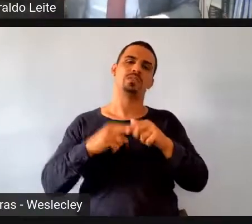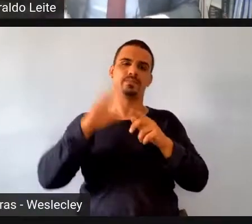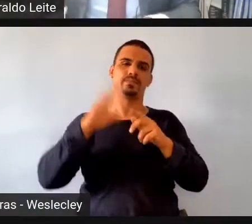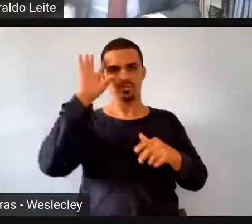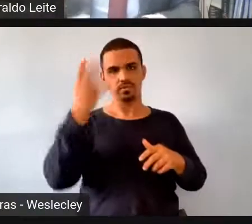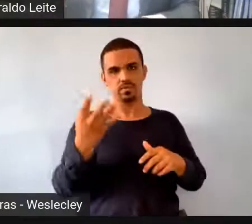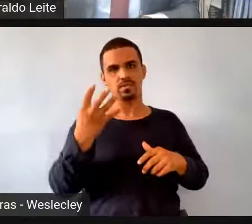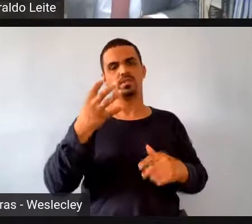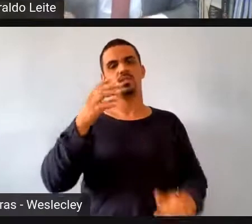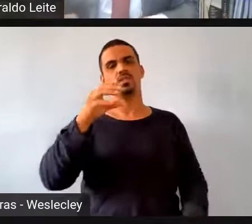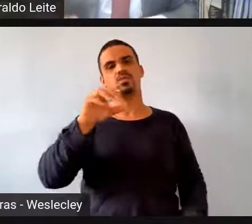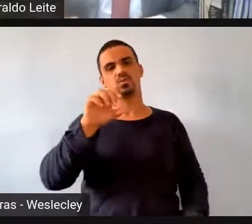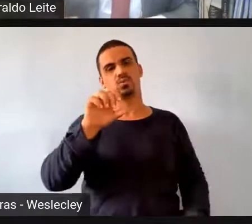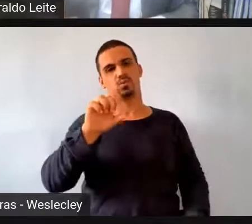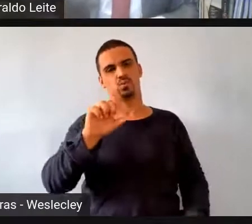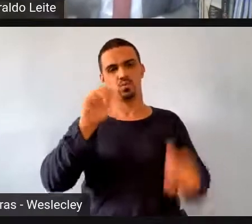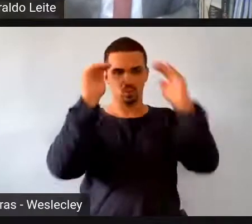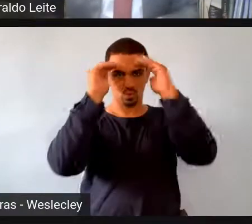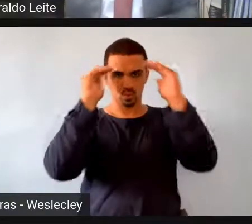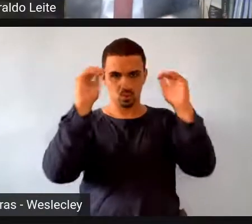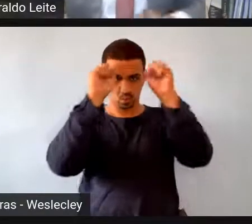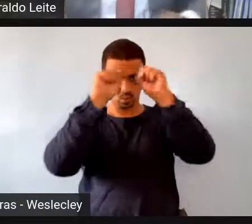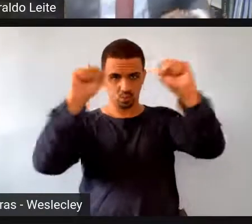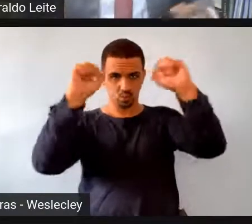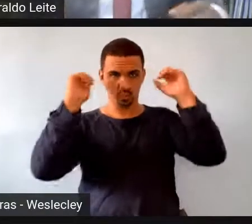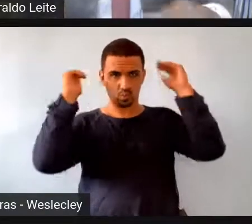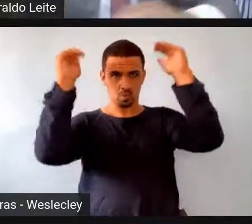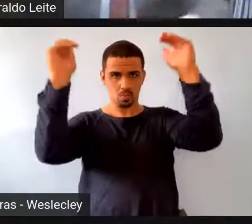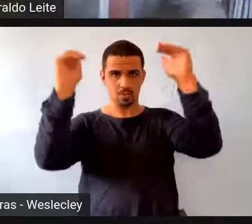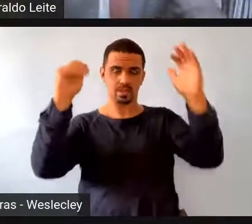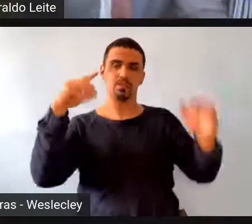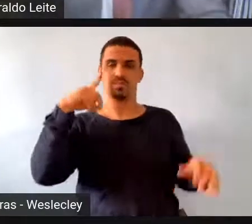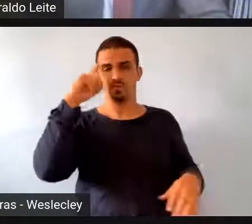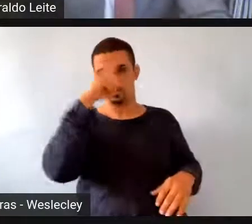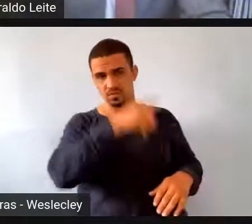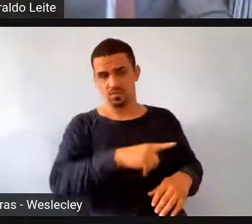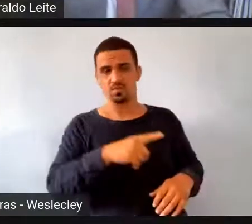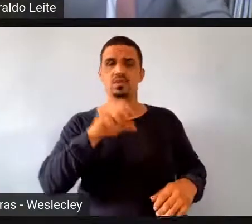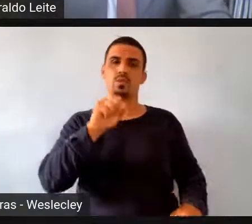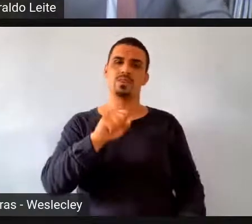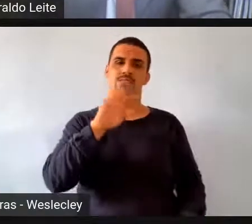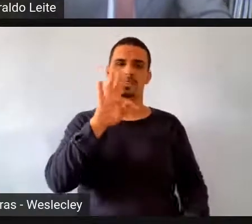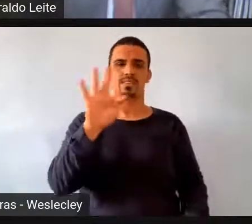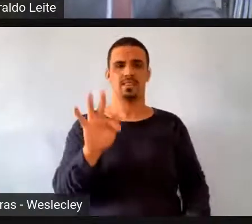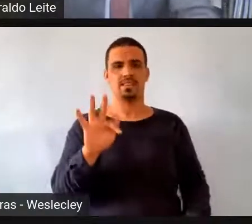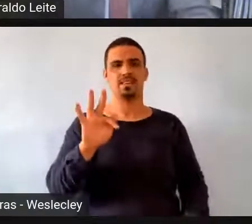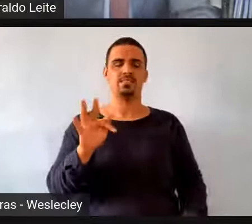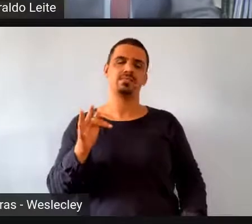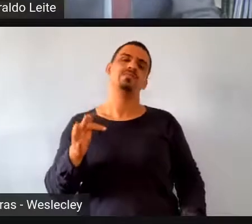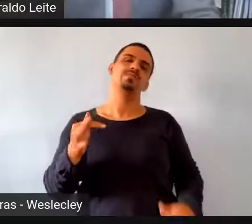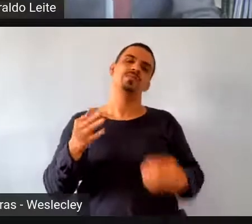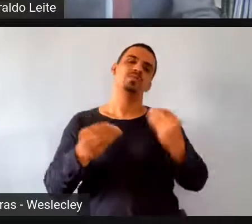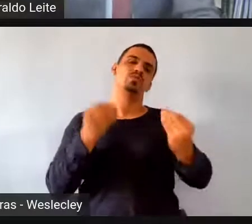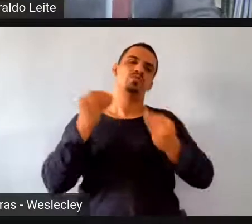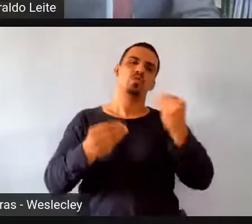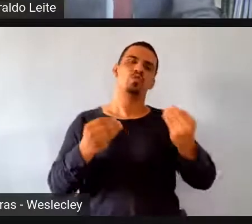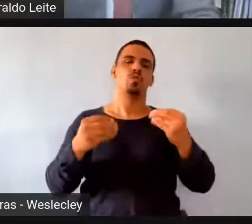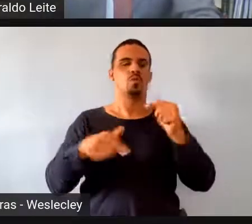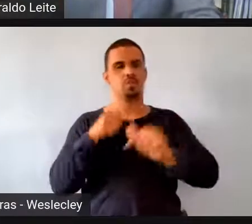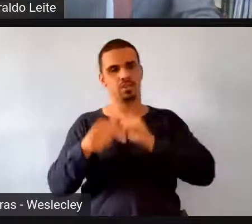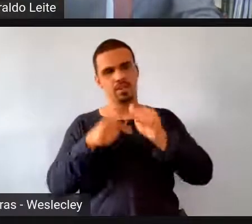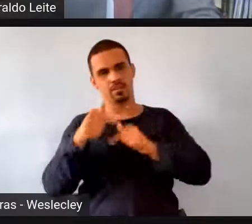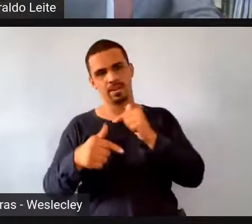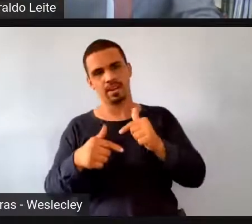aí, apesar da leitura fria da Constituição indicar que seja nesse sentido, mas